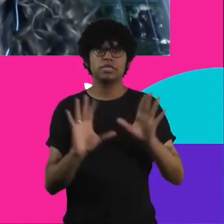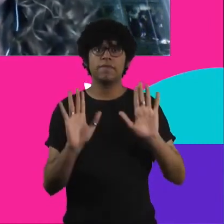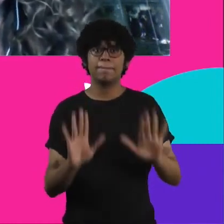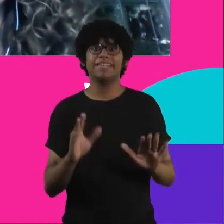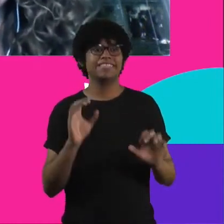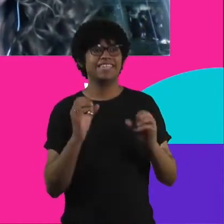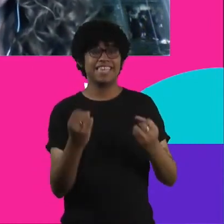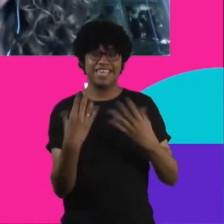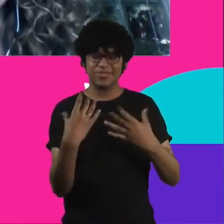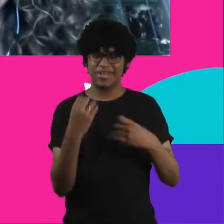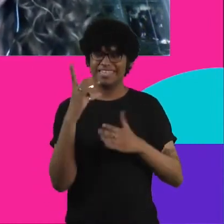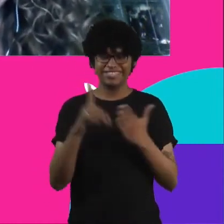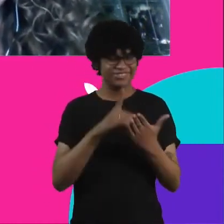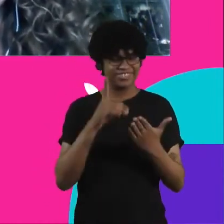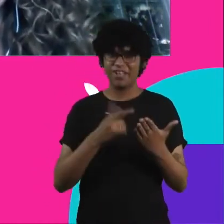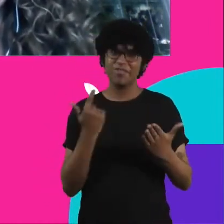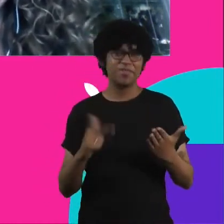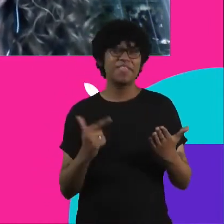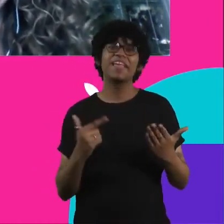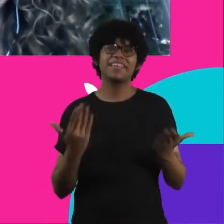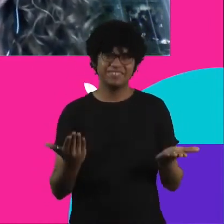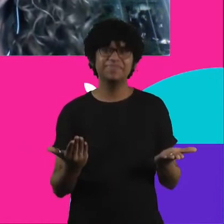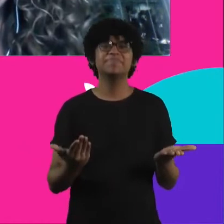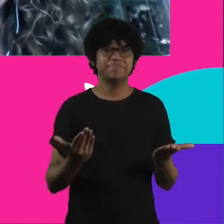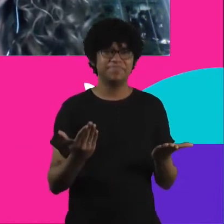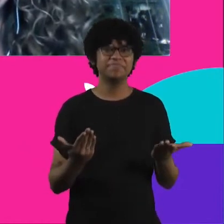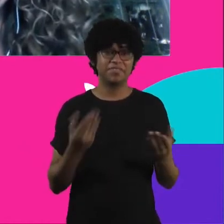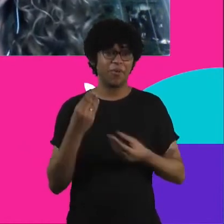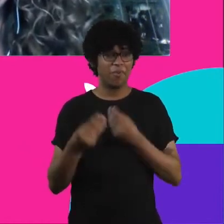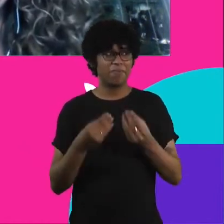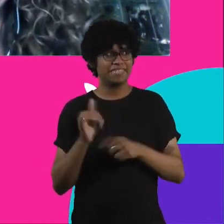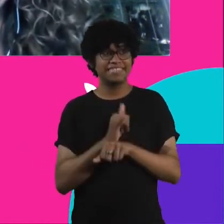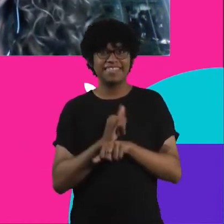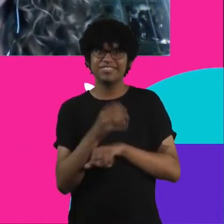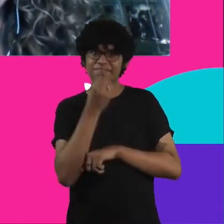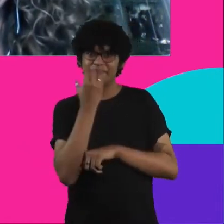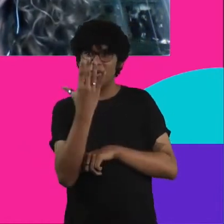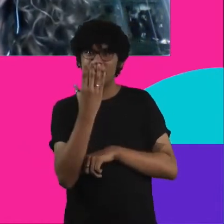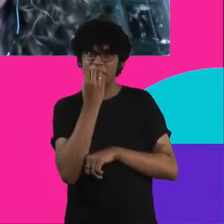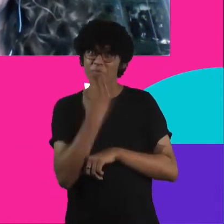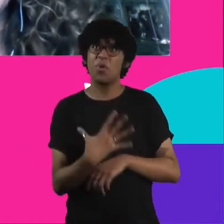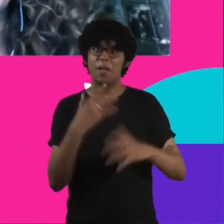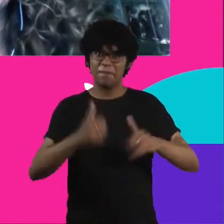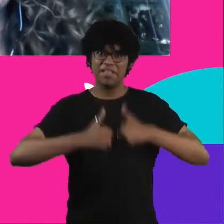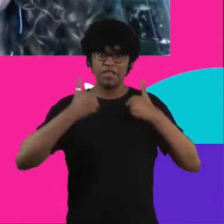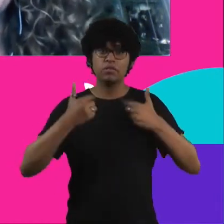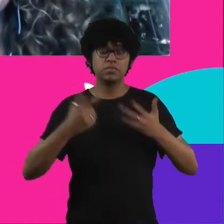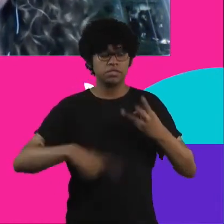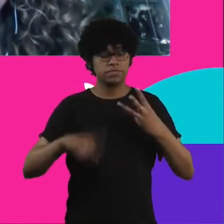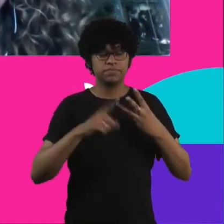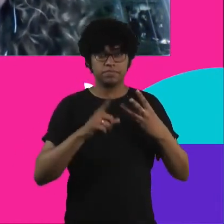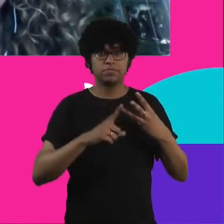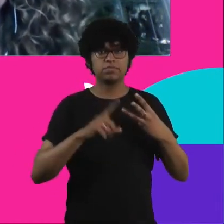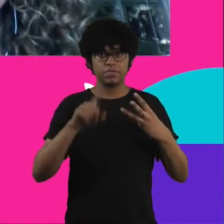para poder, de alguma forma, utilizar isso de uma forma melhor. O terceiro pilar lá é sobre um ambiente,